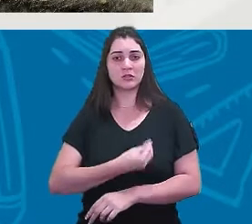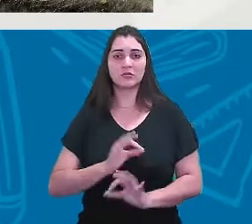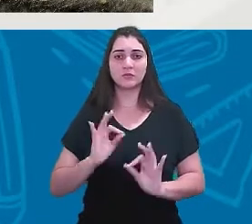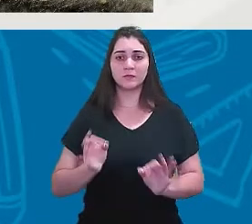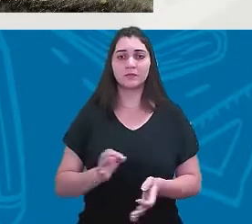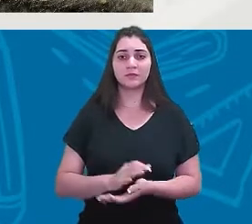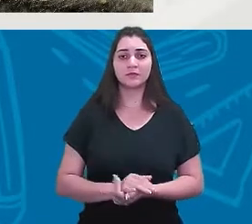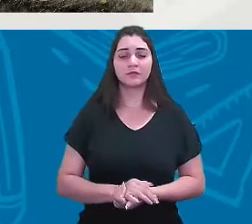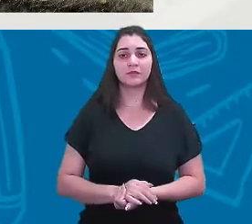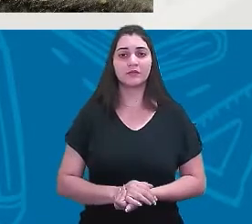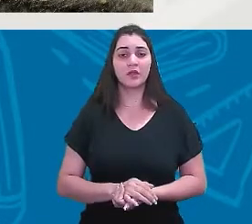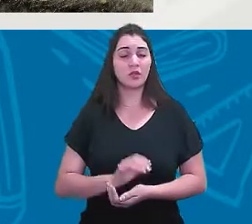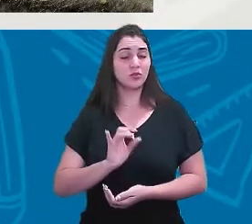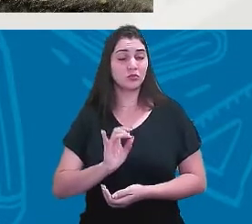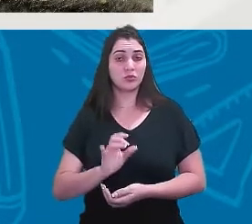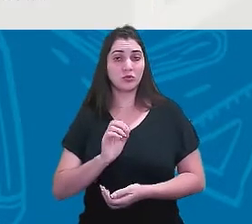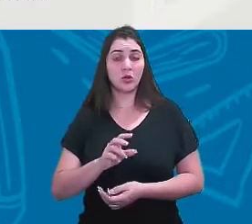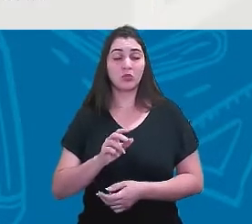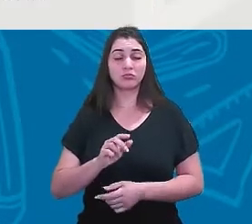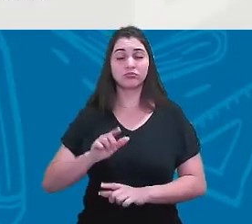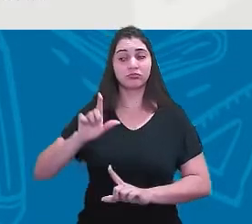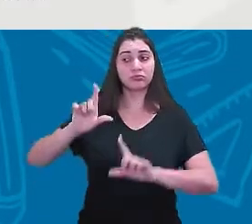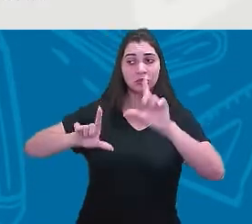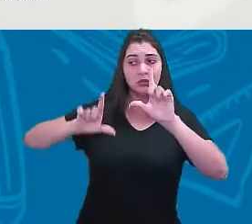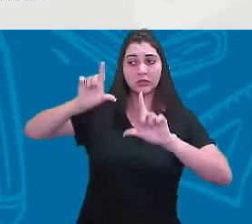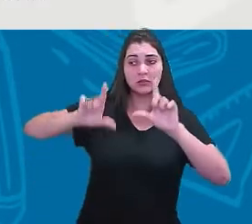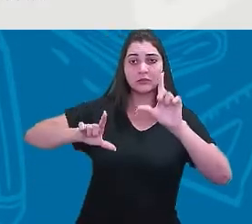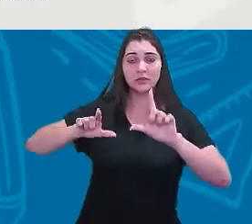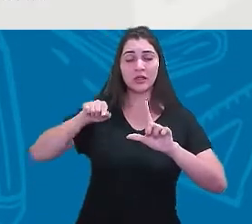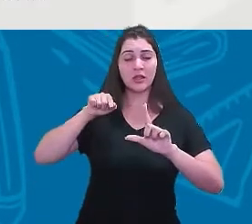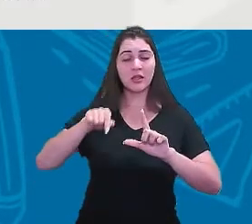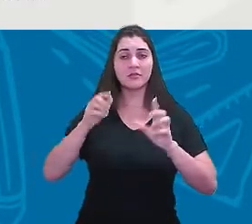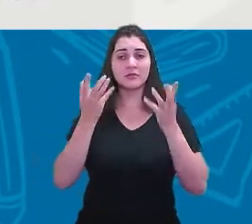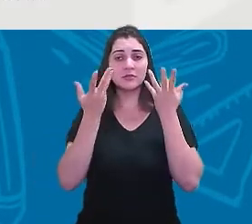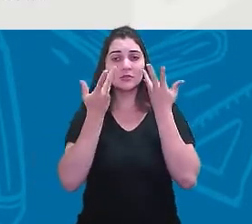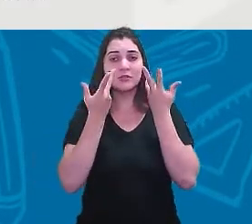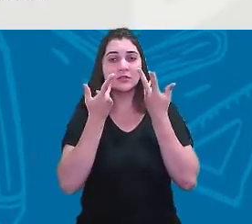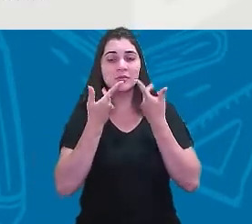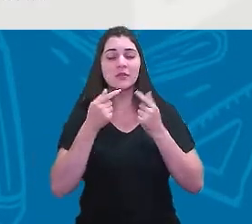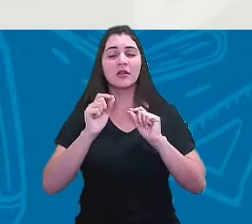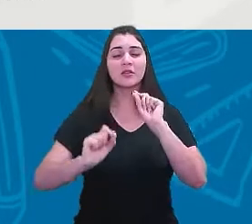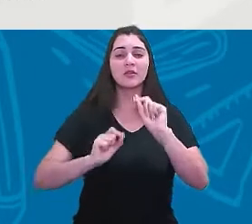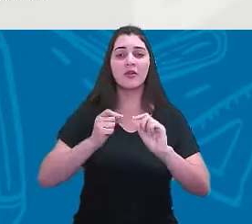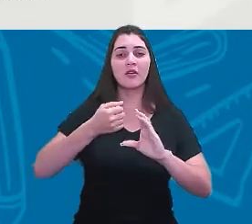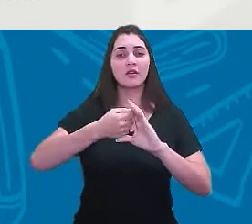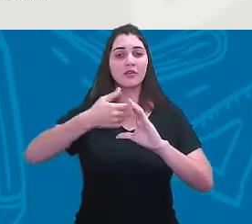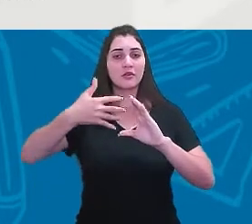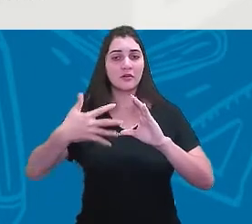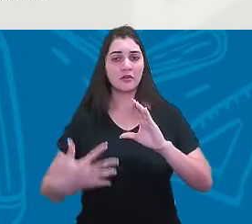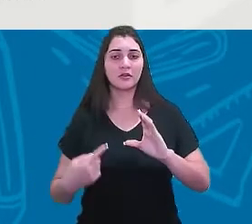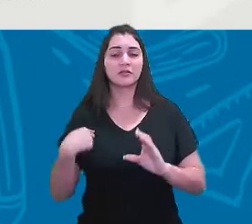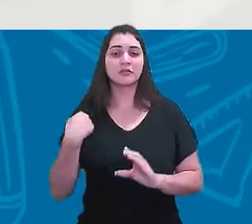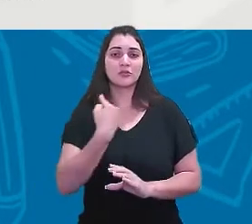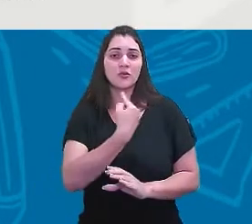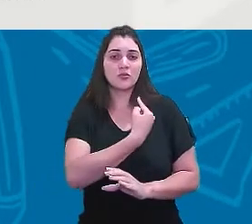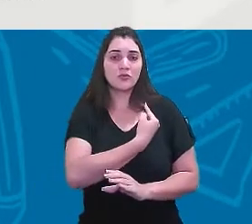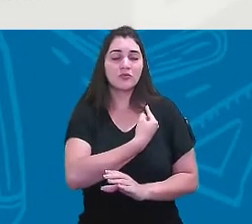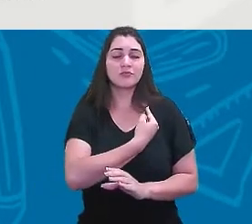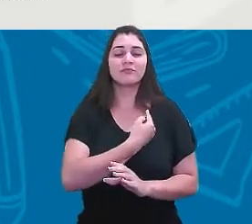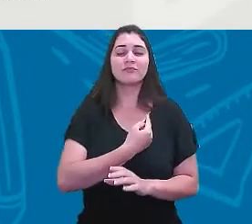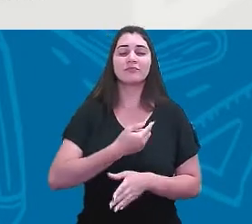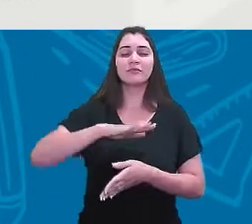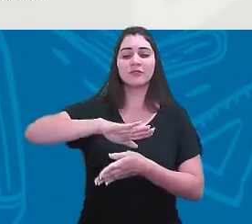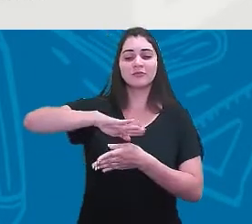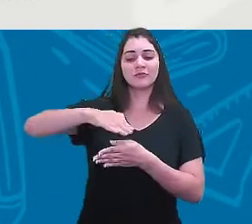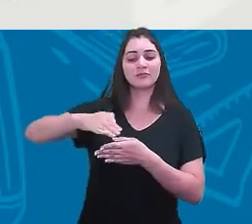certo? Não apenas pela TV. Portanto, esses animais aí, eles são muito característicos da nossa Mata Atlântica. E